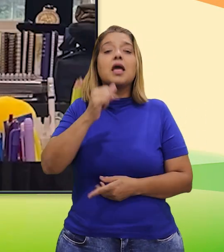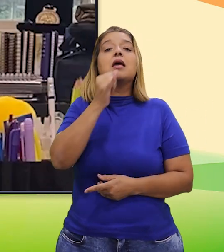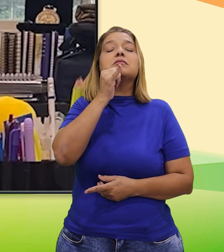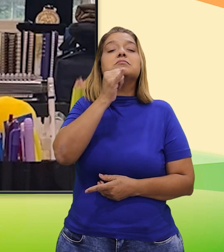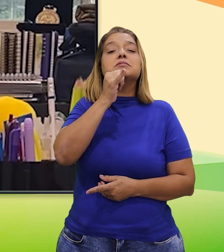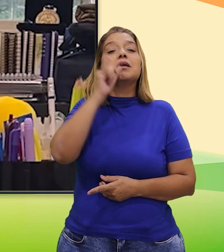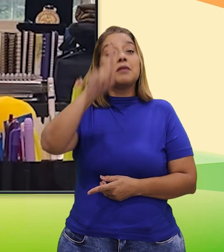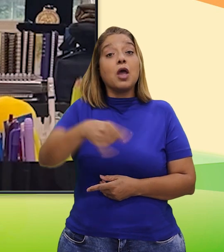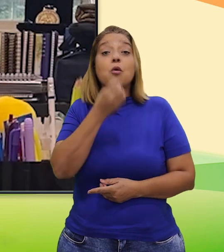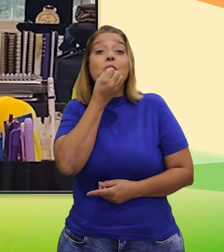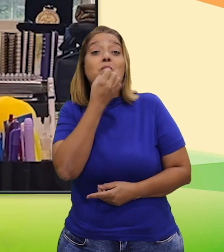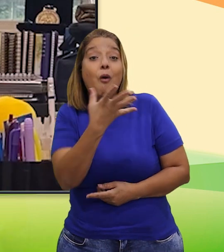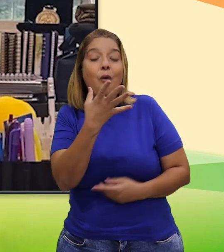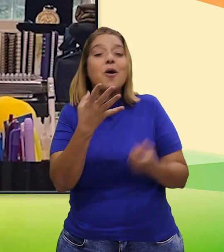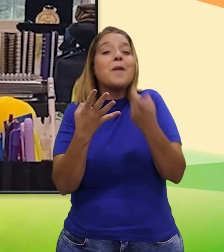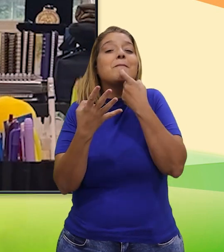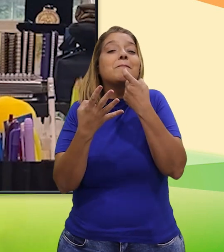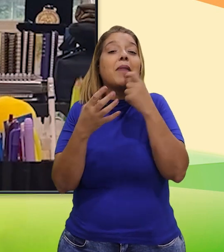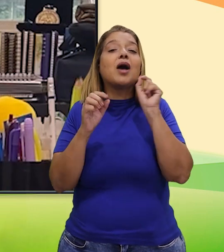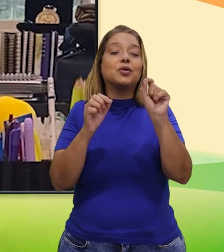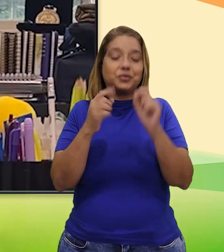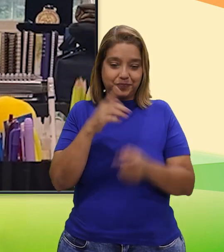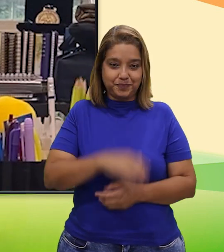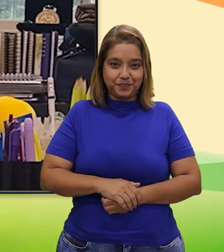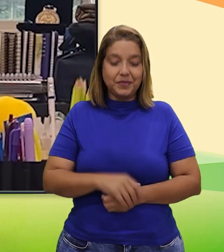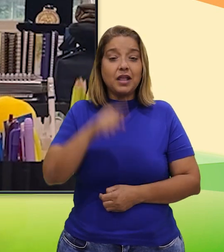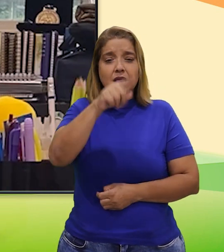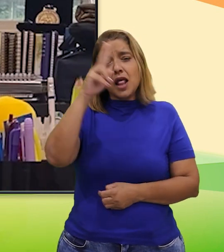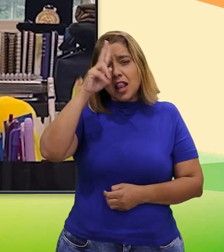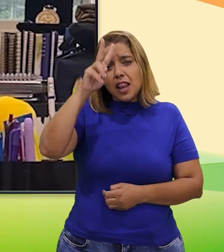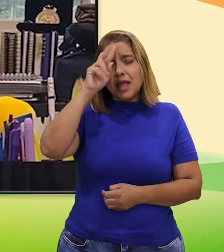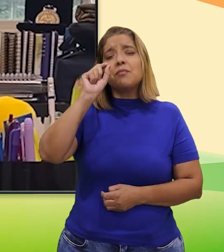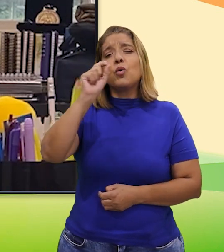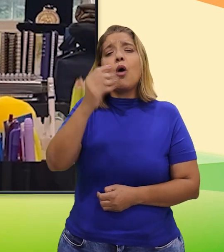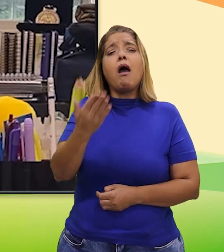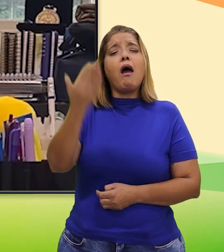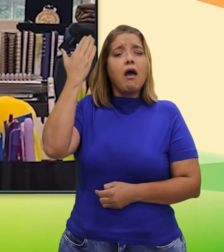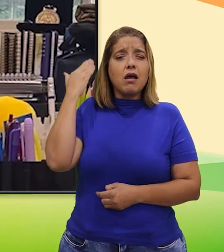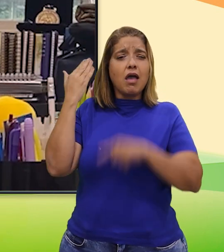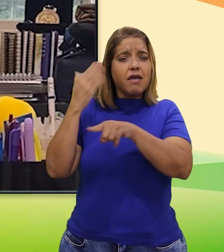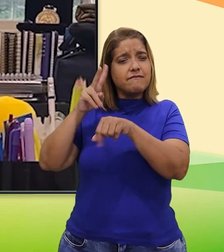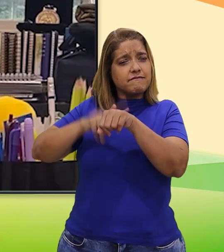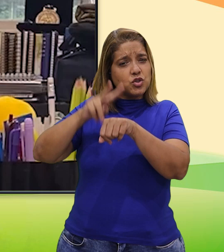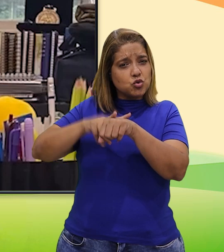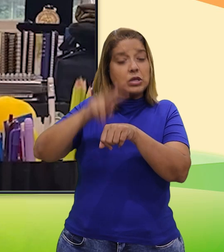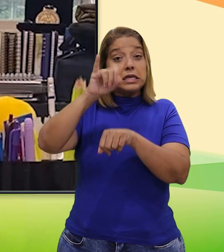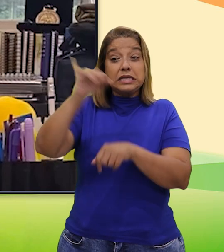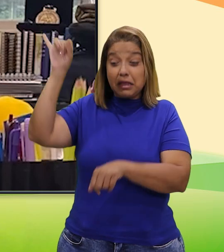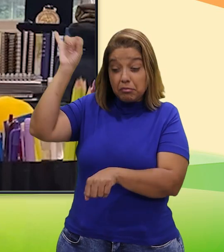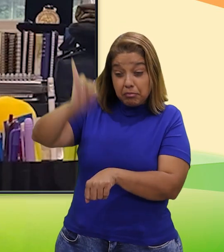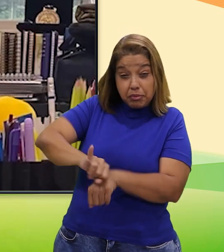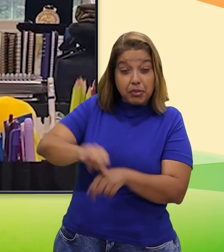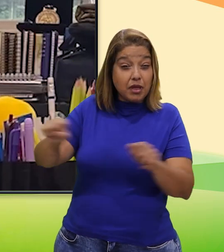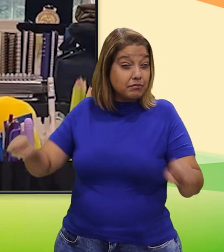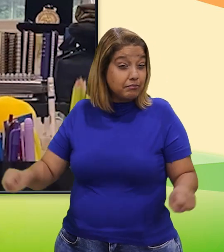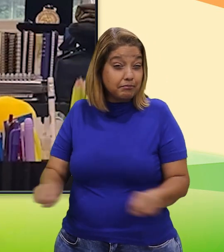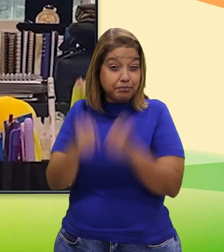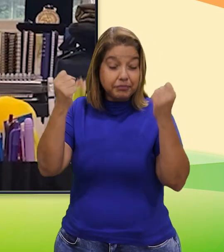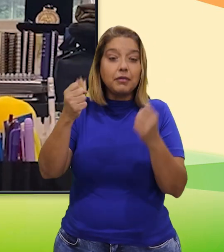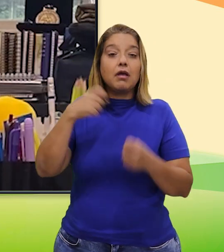um exemplo da virtude do plástico. Você está vendo? Você lembra que era de vidro e